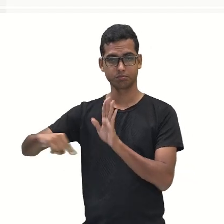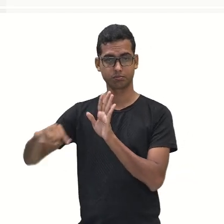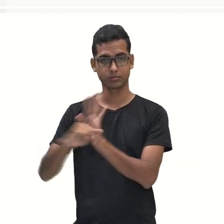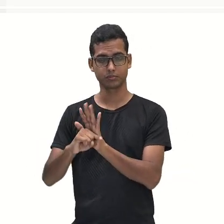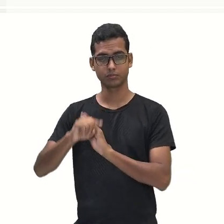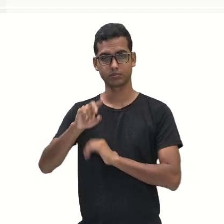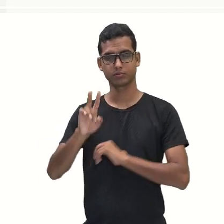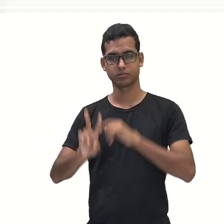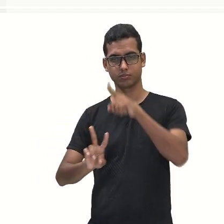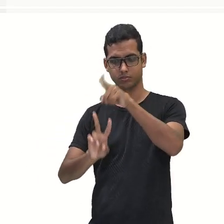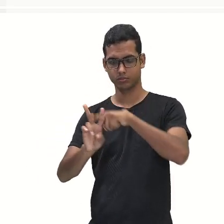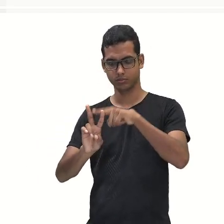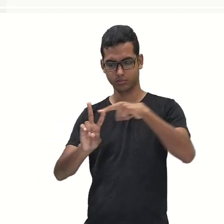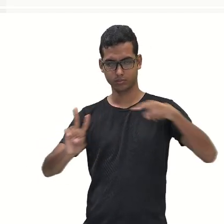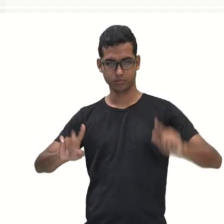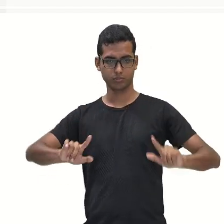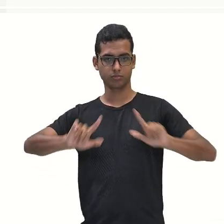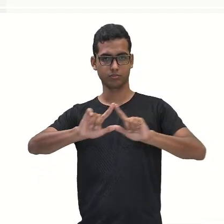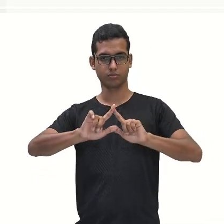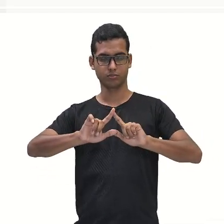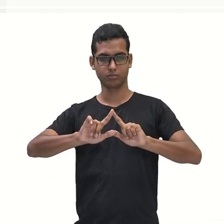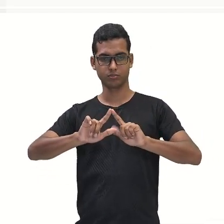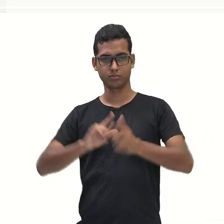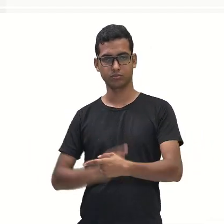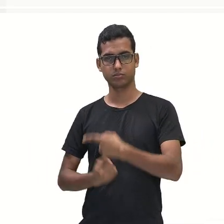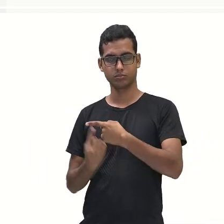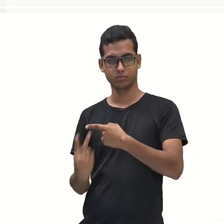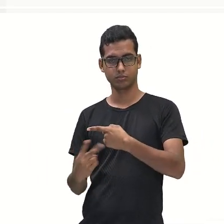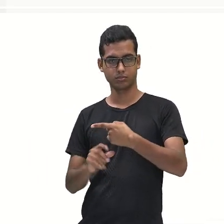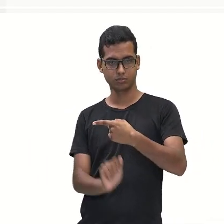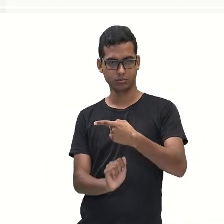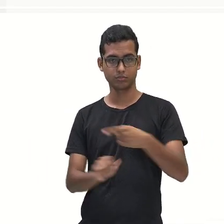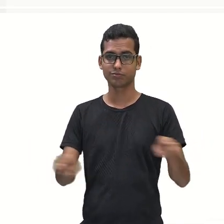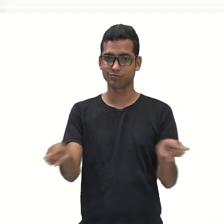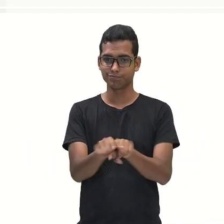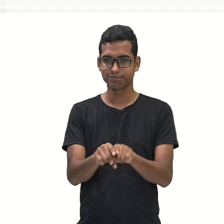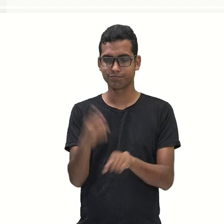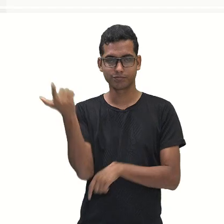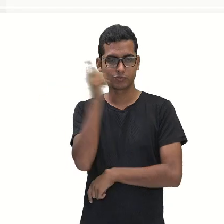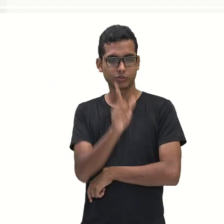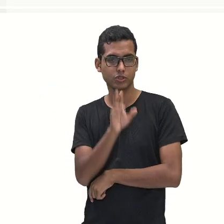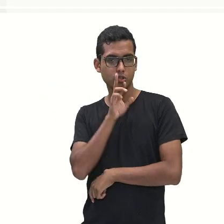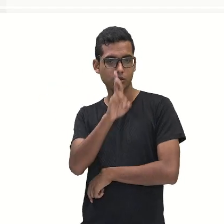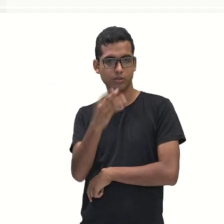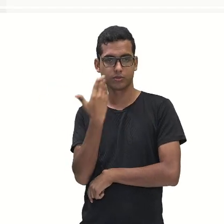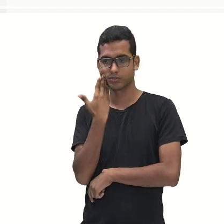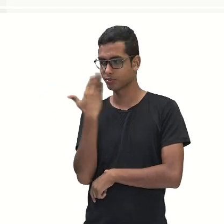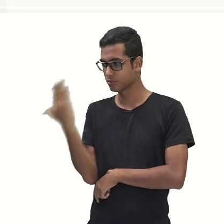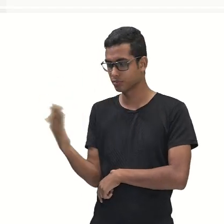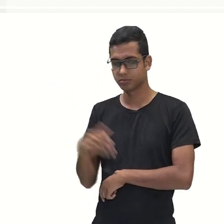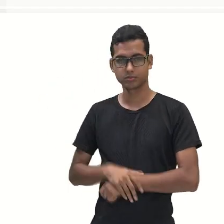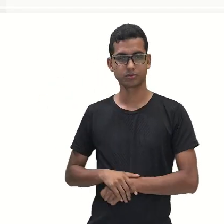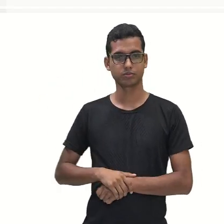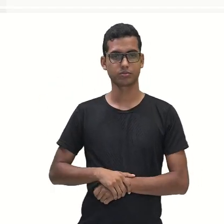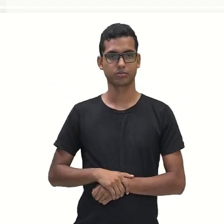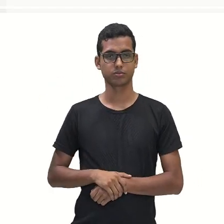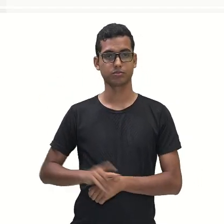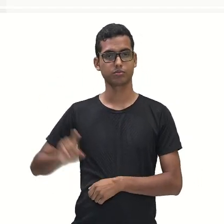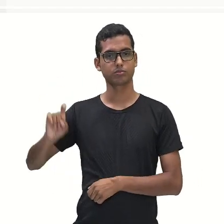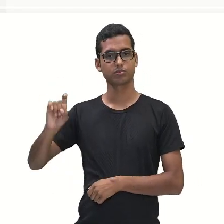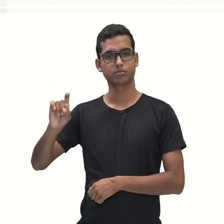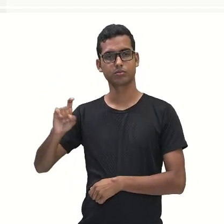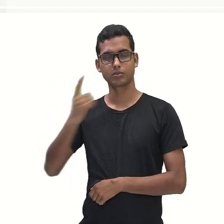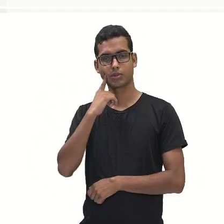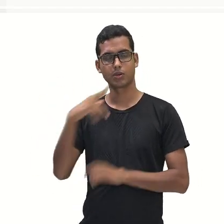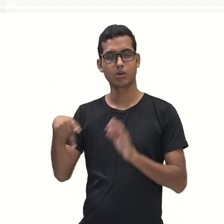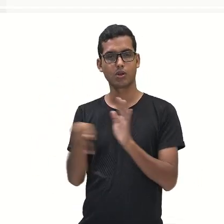raiz de delta sobre 2a, a gente vai ter que obter a raiz quadrada de menos 4. A gente sabe que